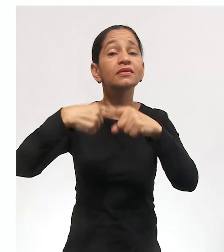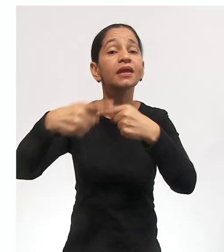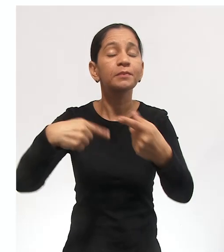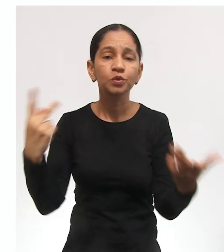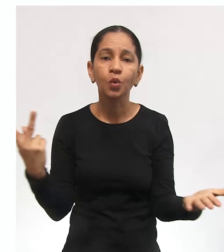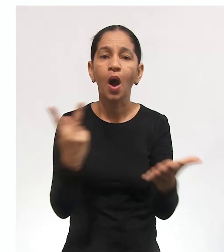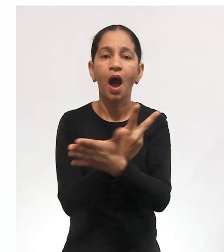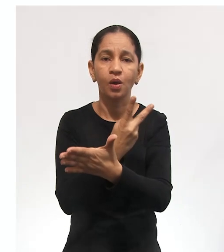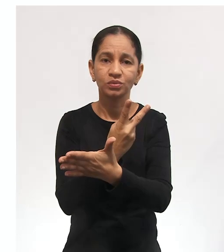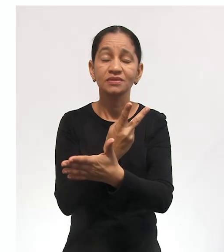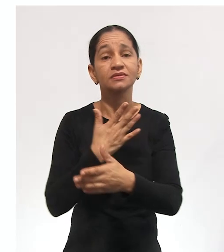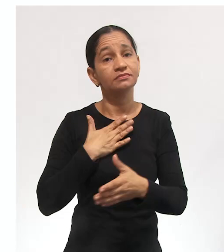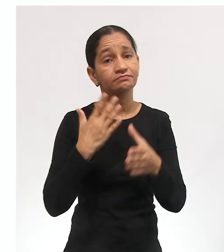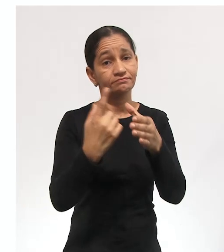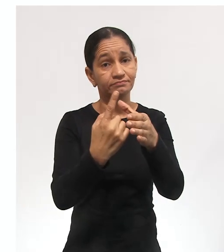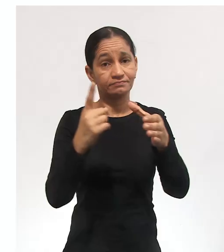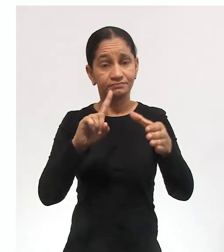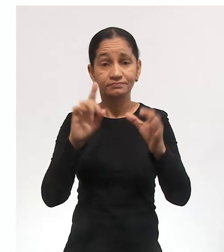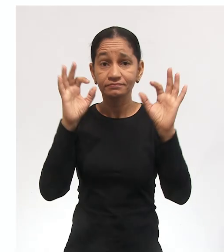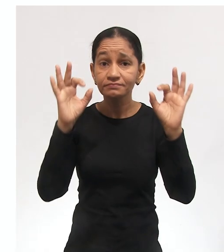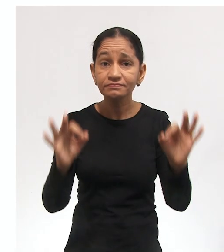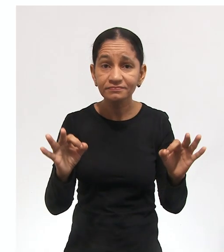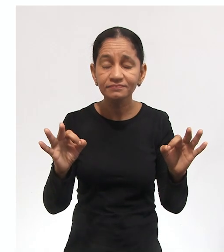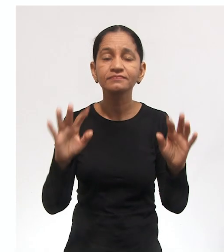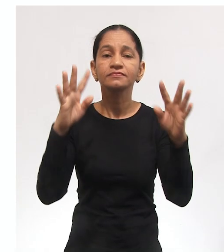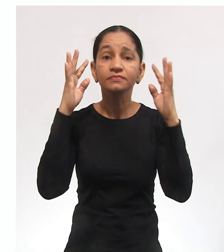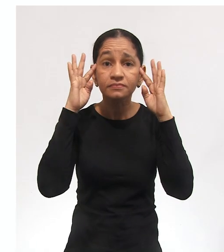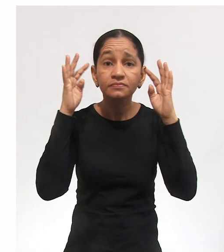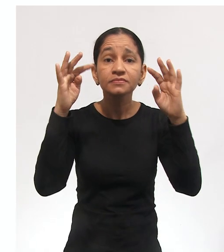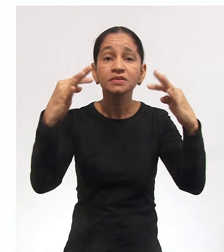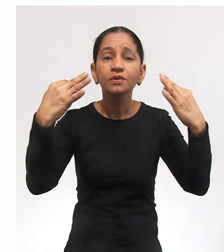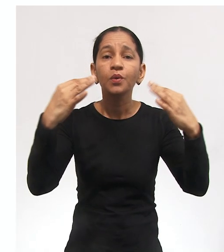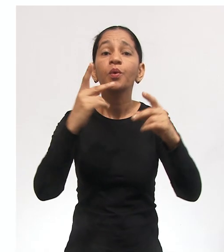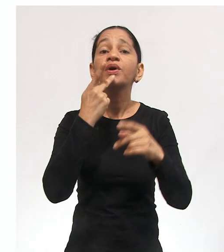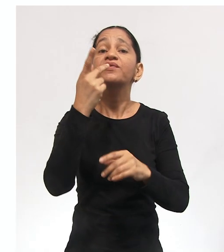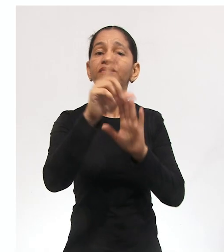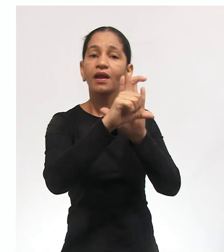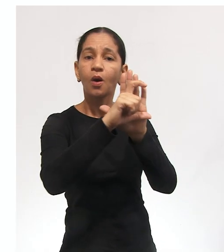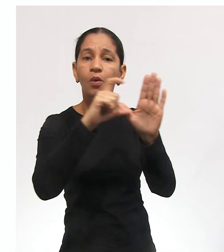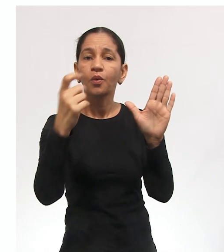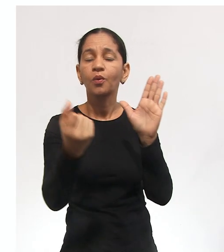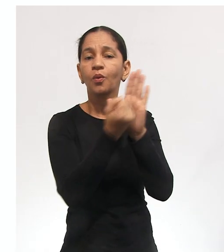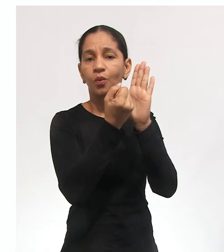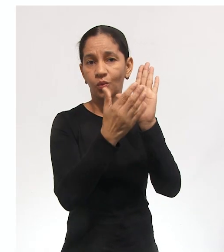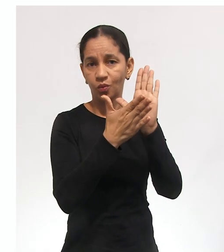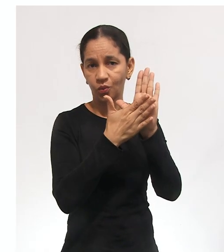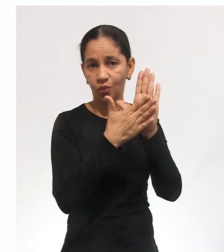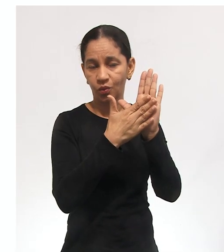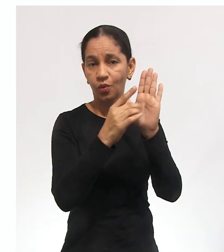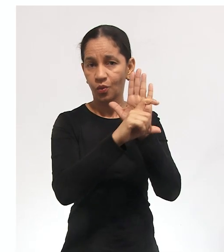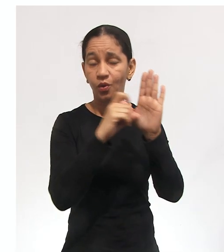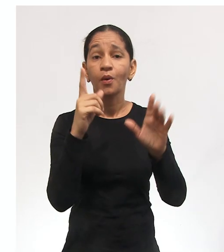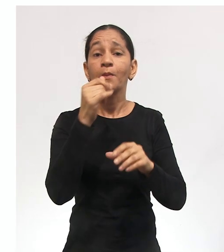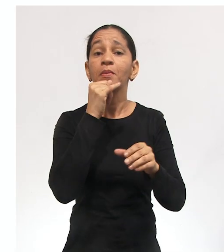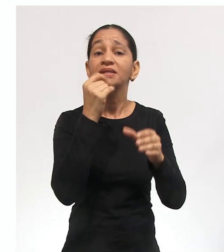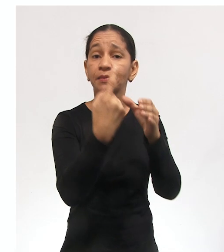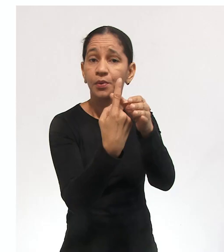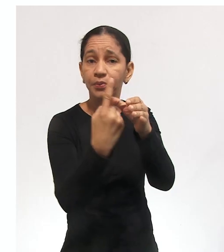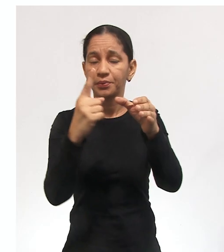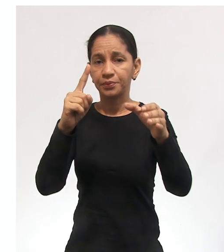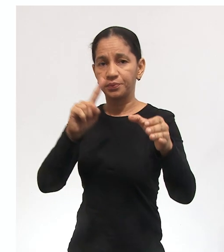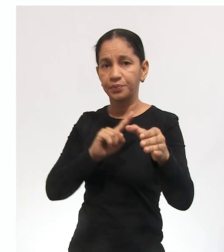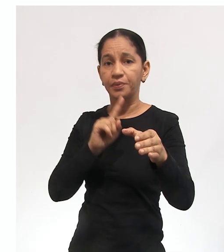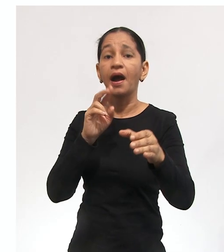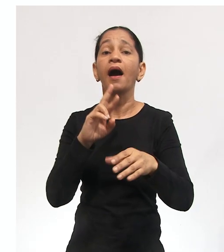2 anos após a minha retirada. Notem aqui o que nos diz o parágrafo único. O sócio